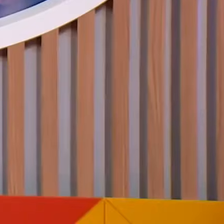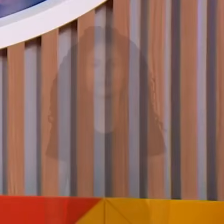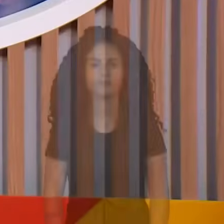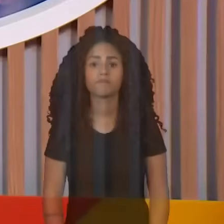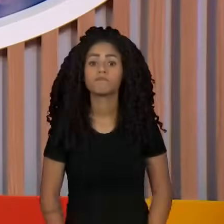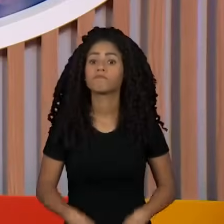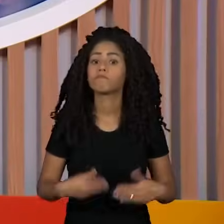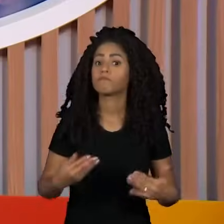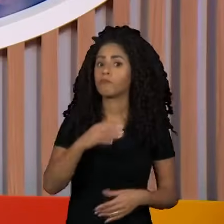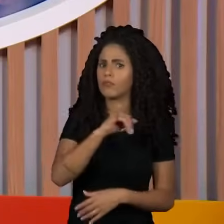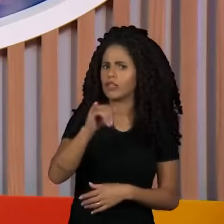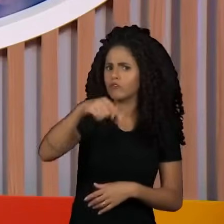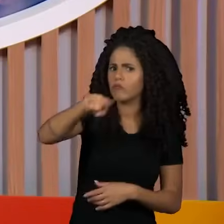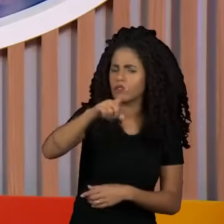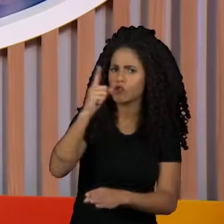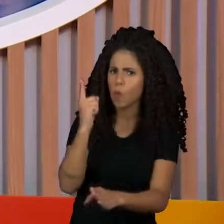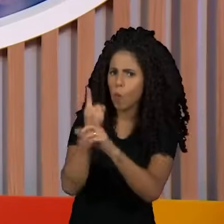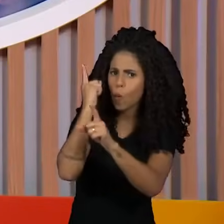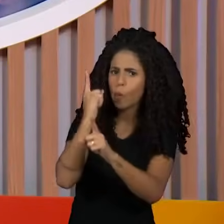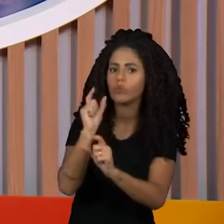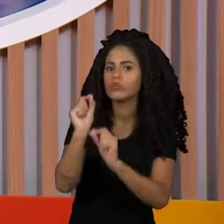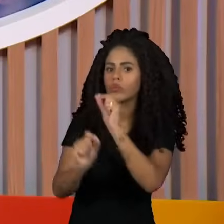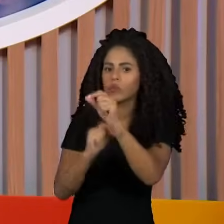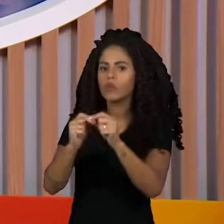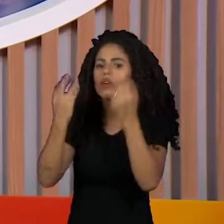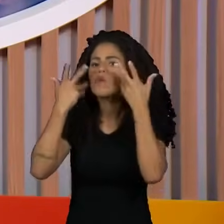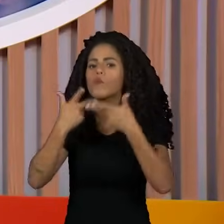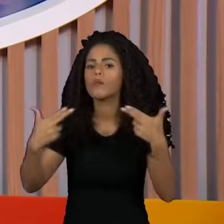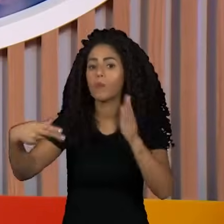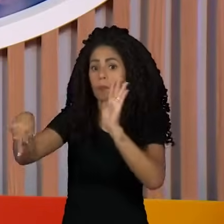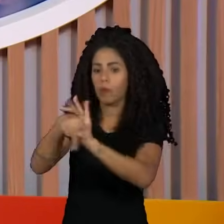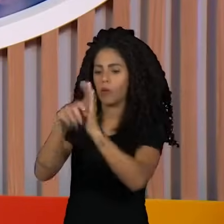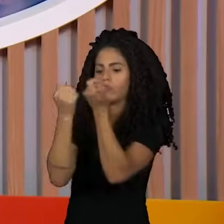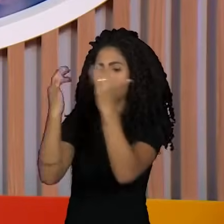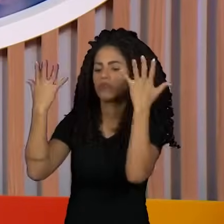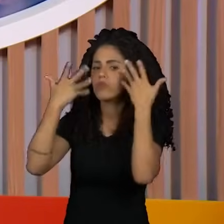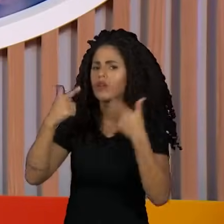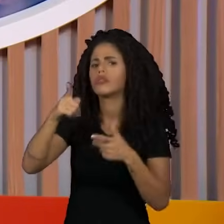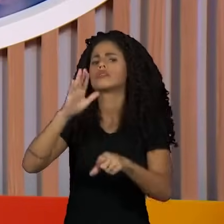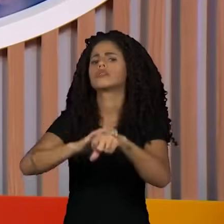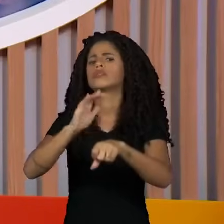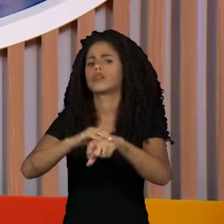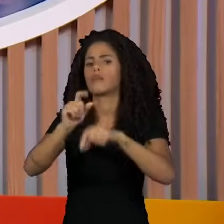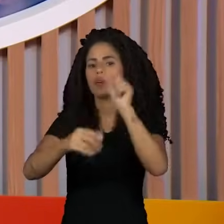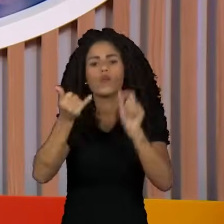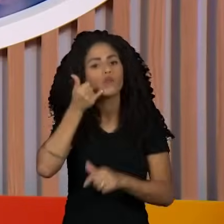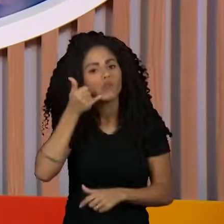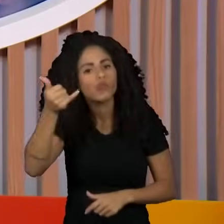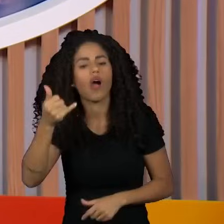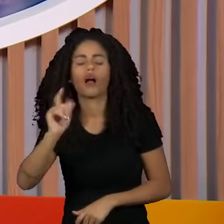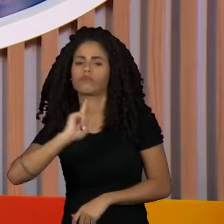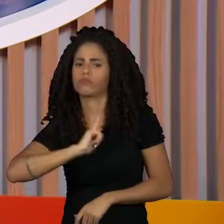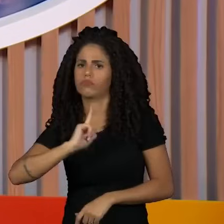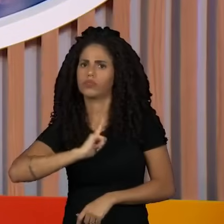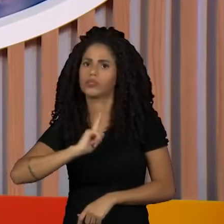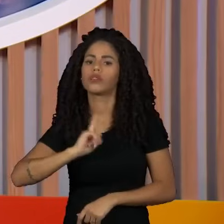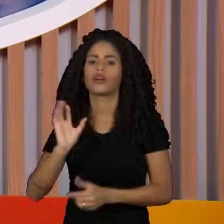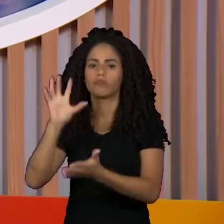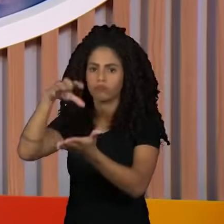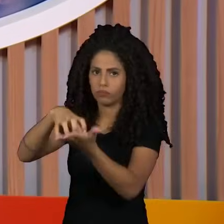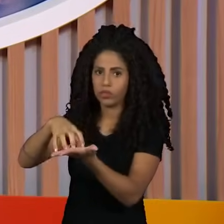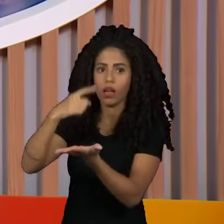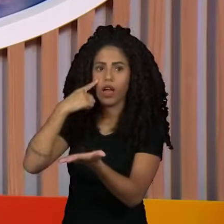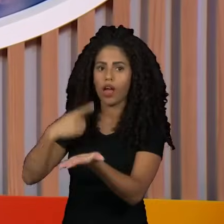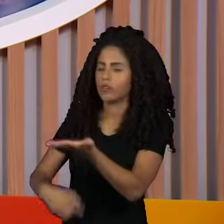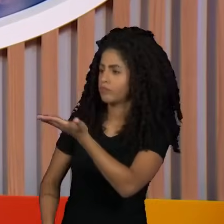Bom, gente, se você encontrar um animal silvestre por aí, você já sabe o que fazer. Entre em contato com o plantão telefônico do Semacas,